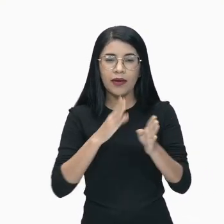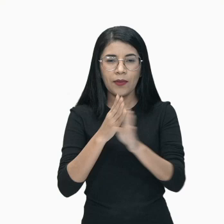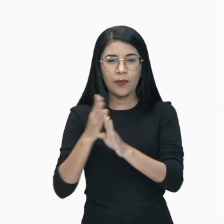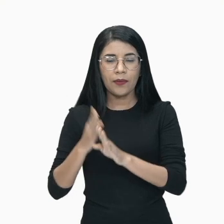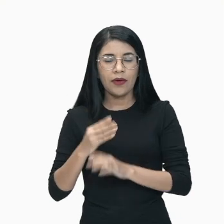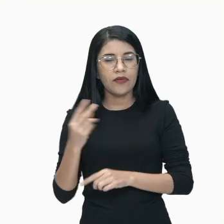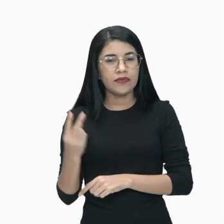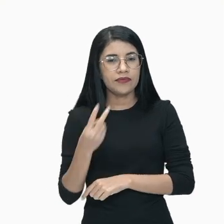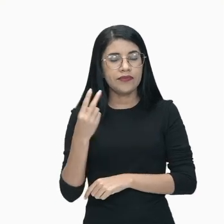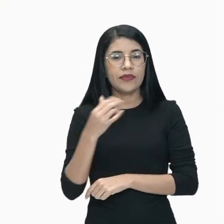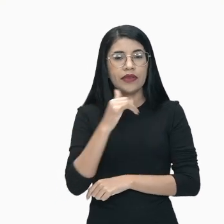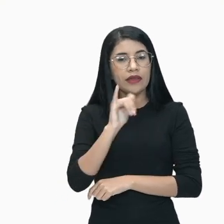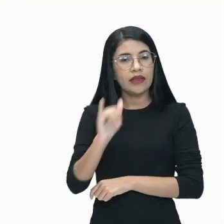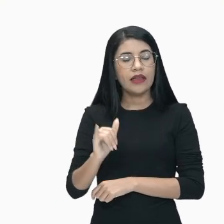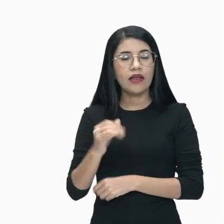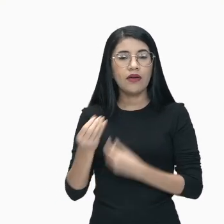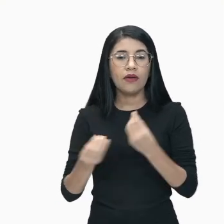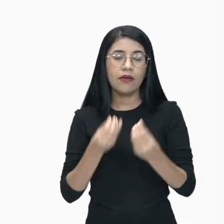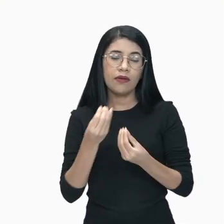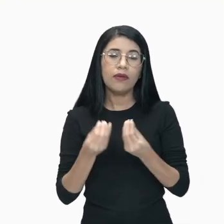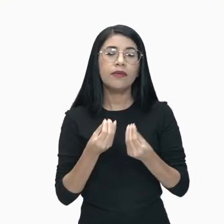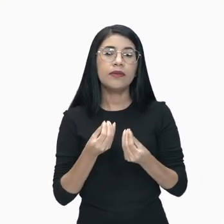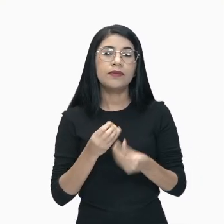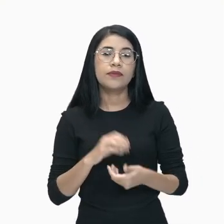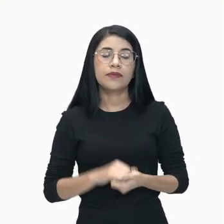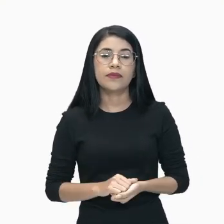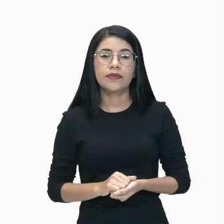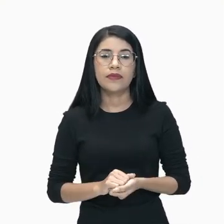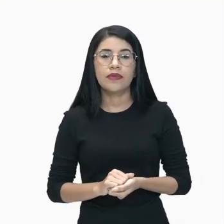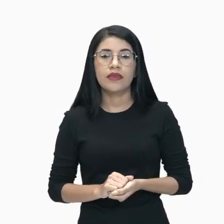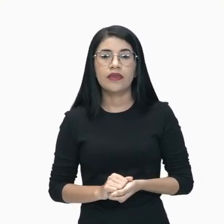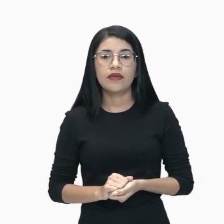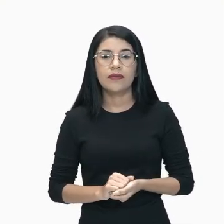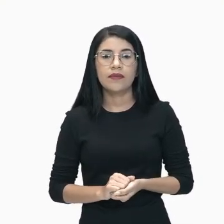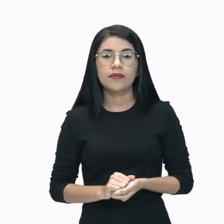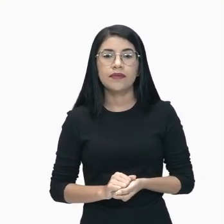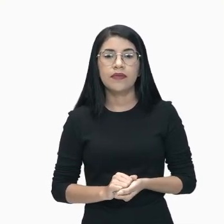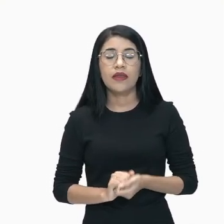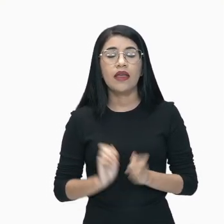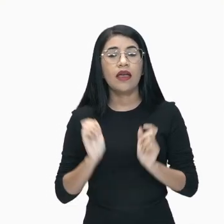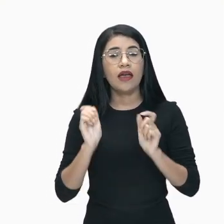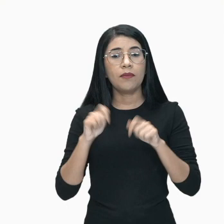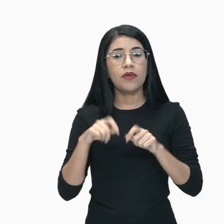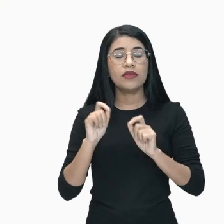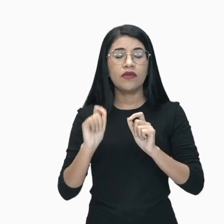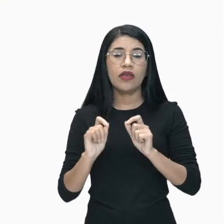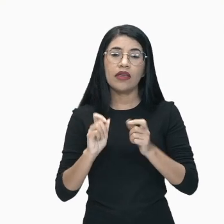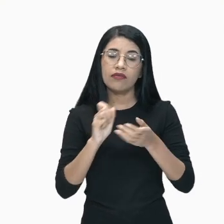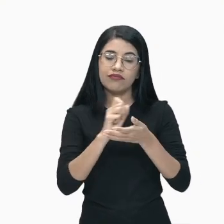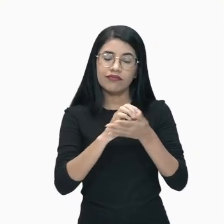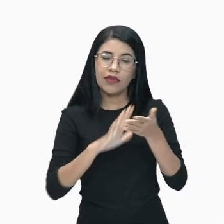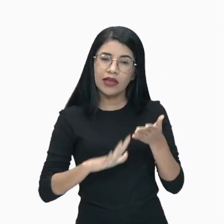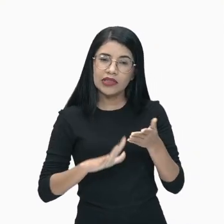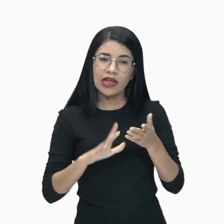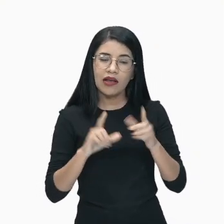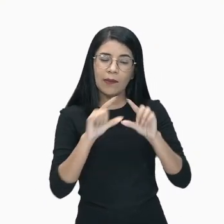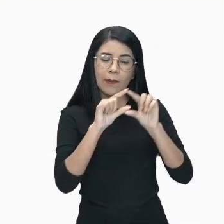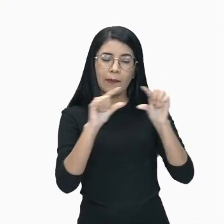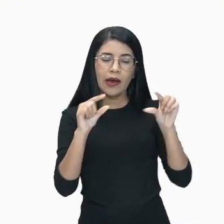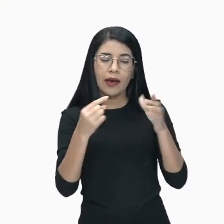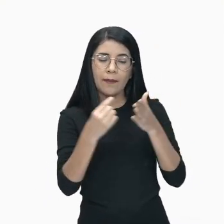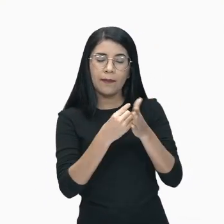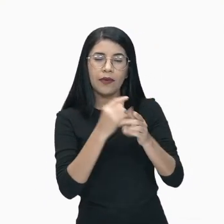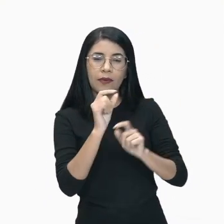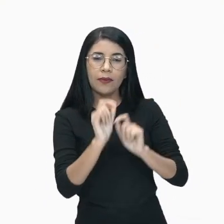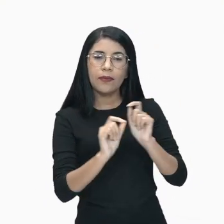da força elétrica, obviamente, muito provavelmente, o exercício lá no seu enunciado, se as cargas